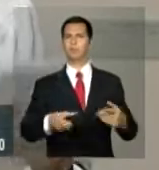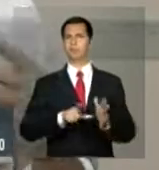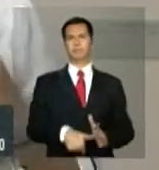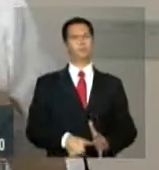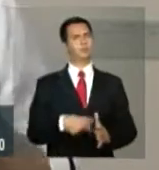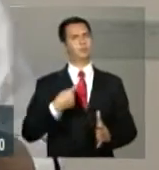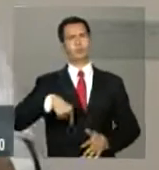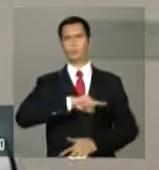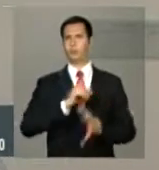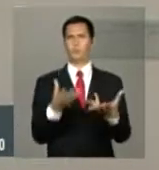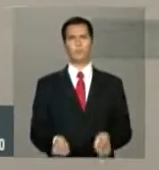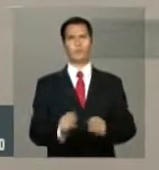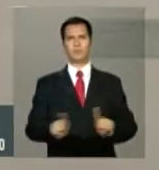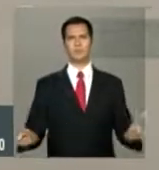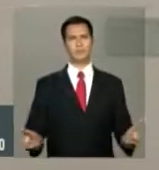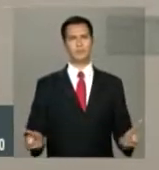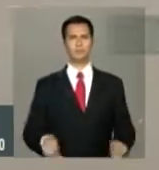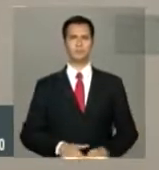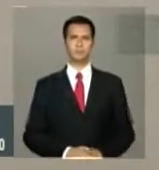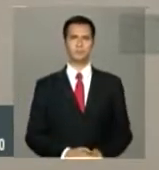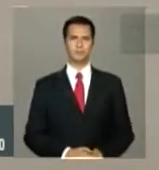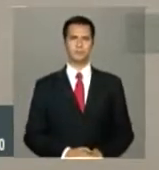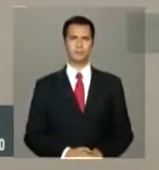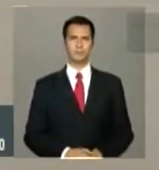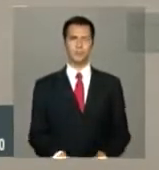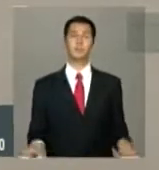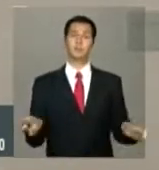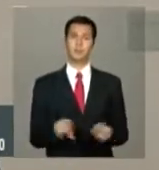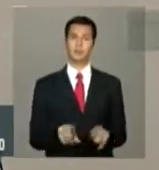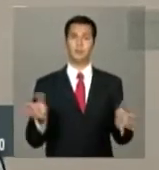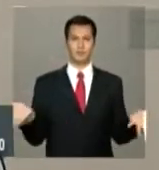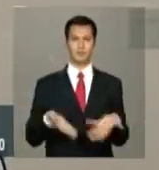uma coisa. Além disso, agora falando da questão